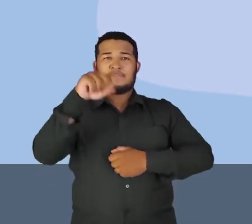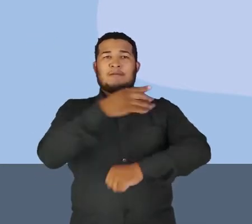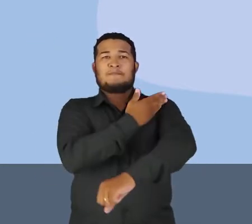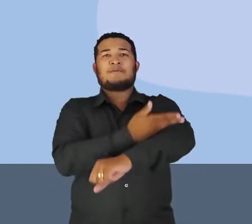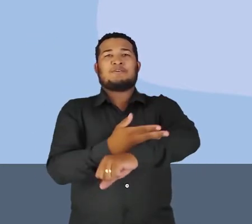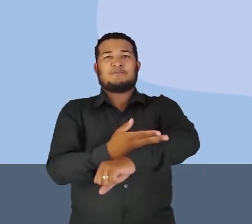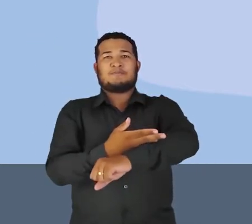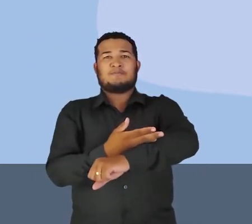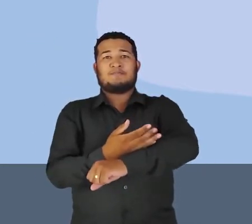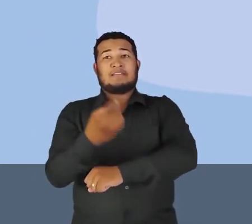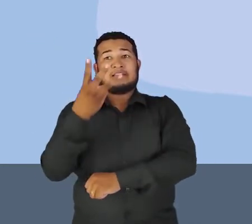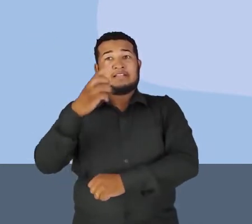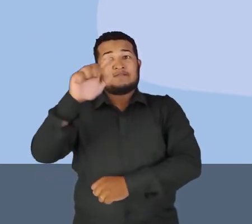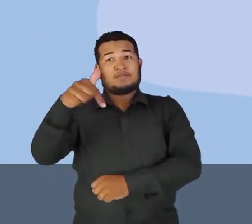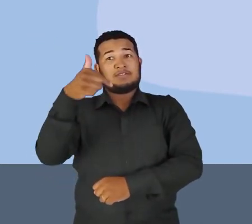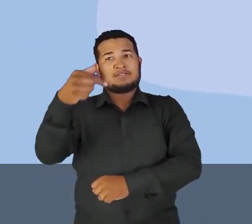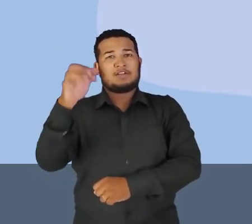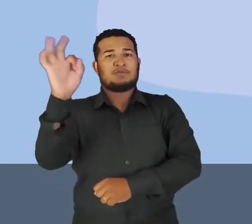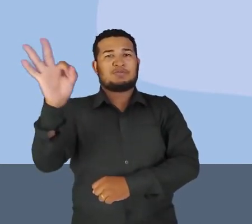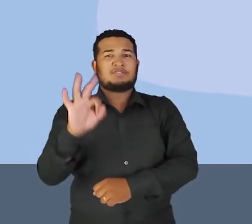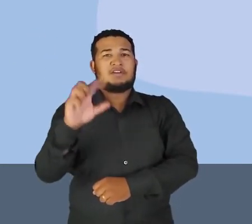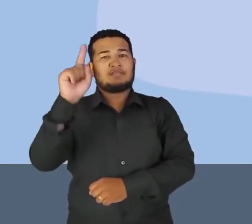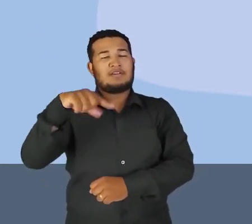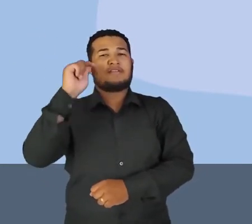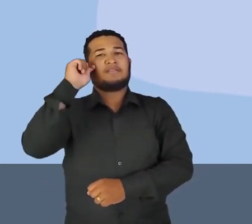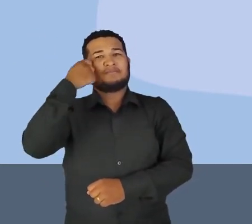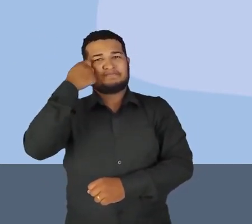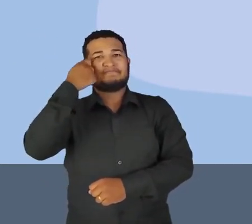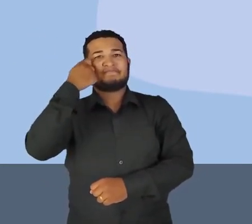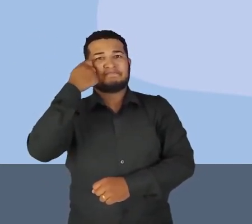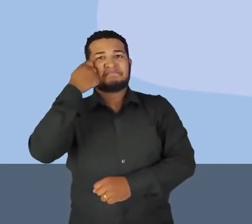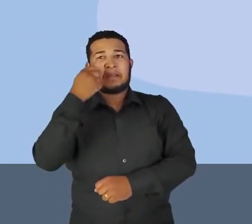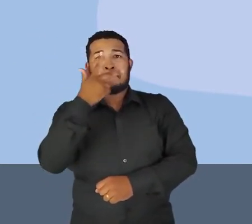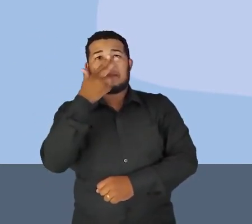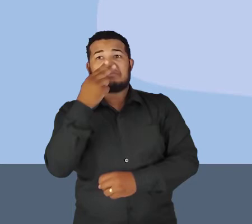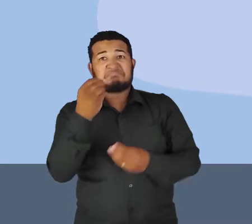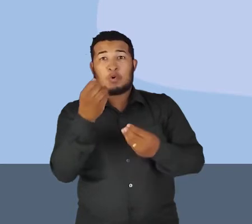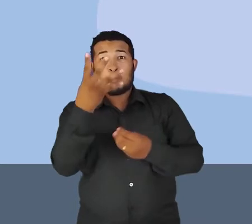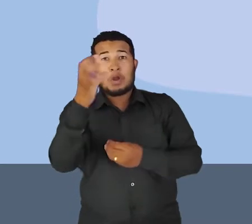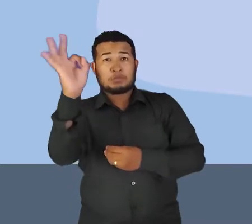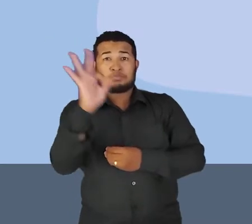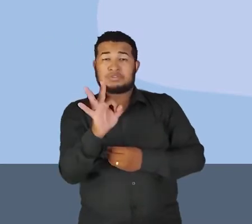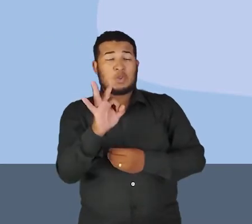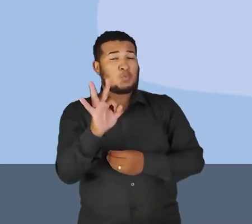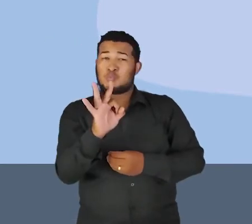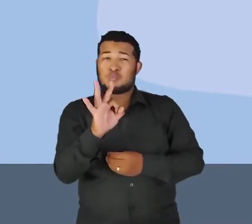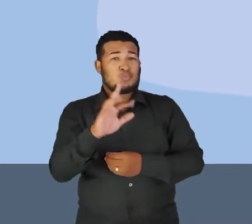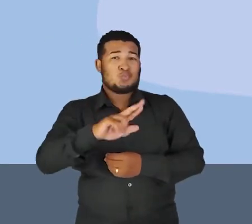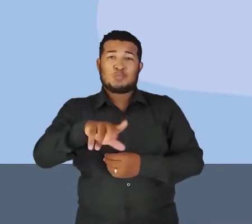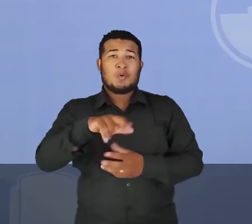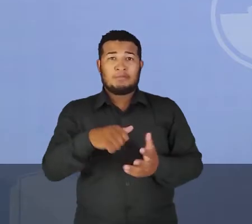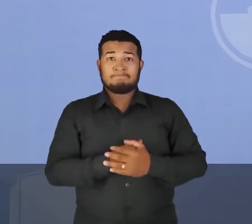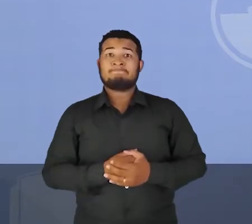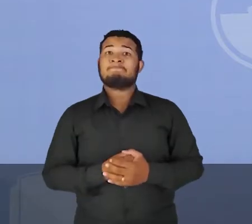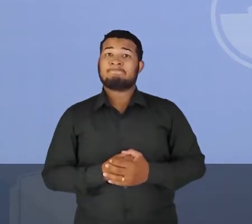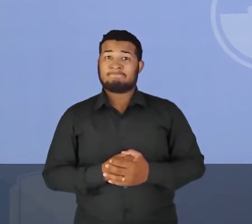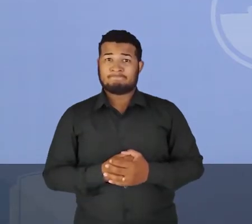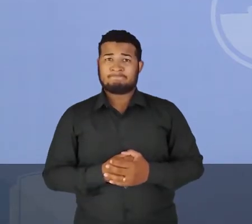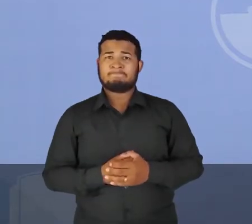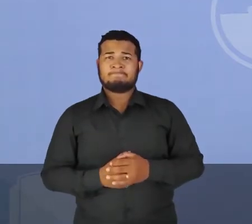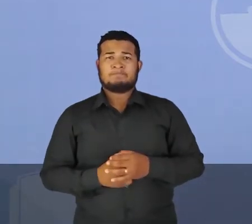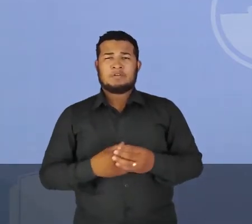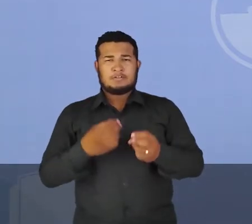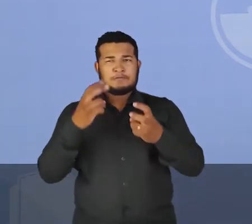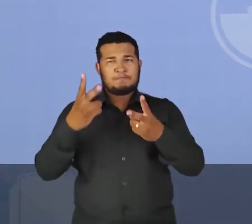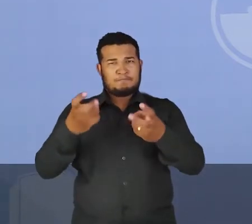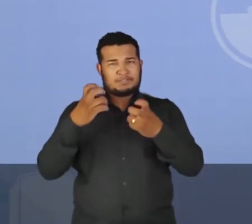só 3,7% são negros. Não chega a 4%. Então vem aqui comigo. Como vocês